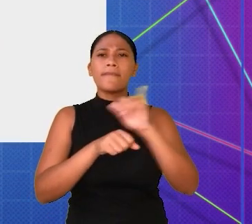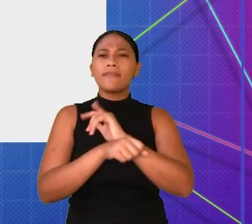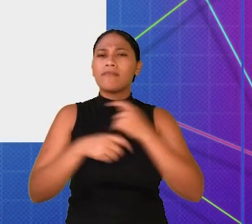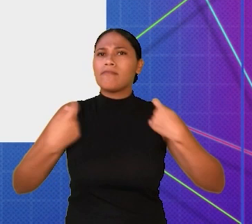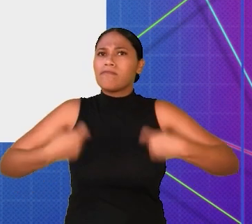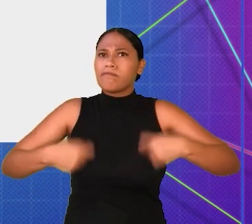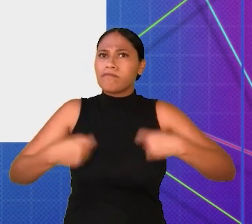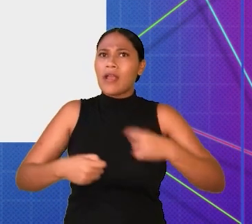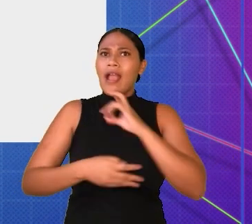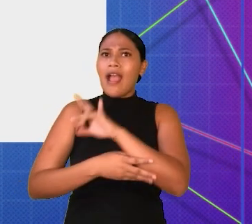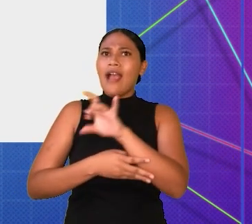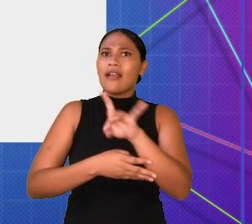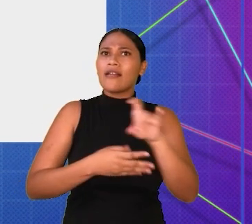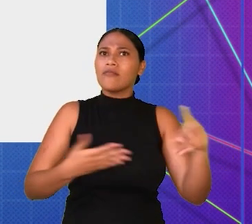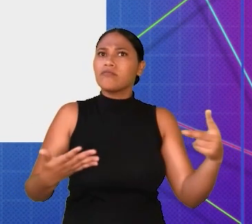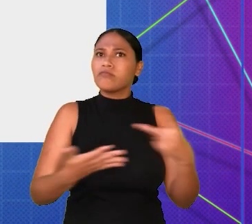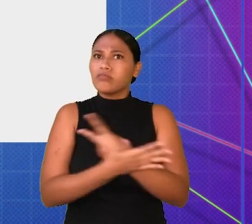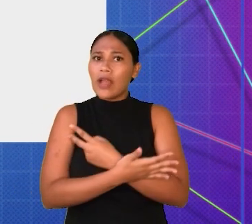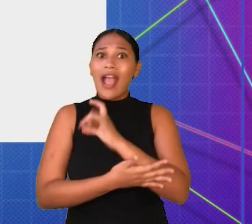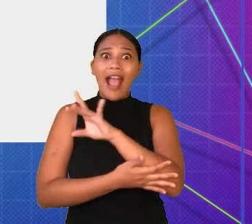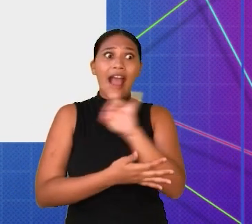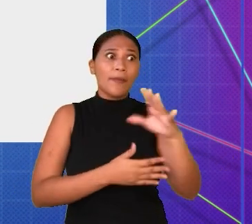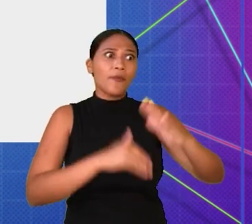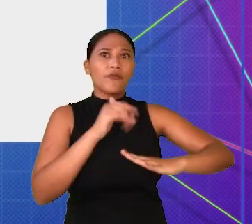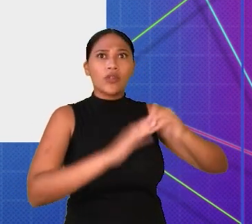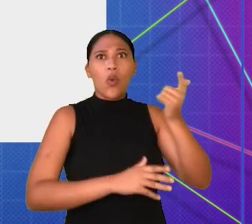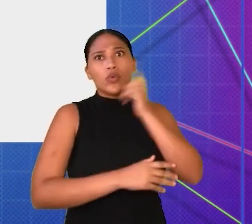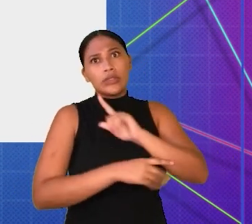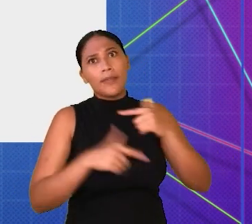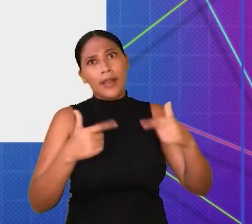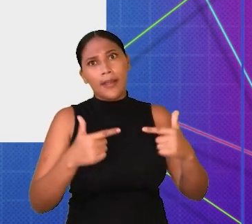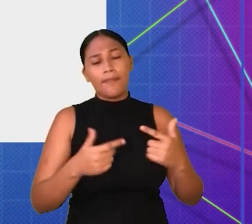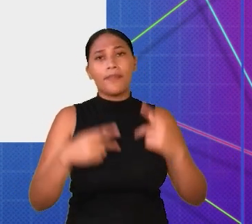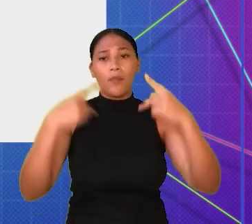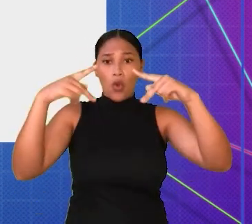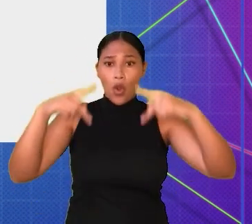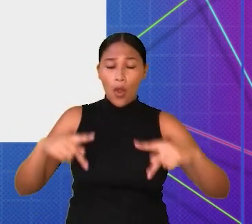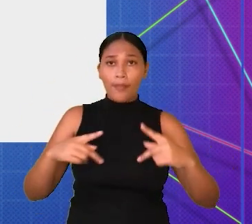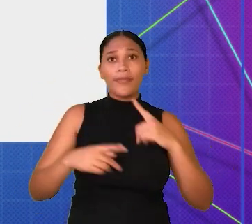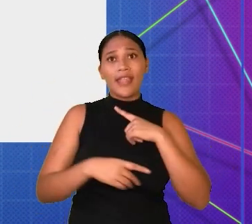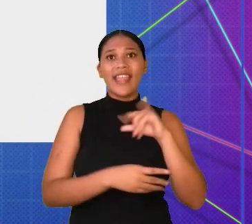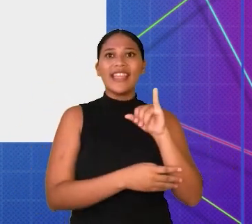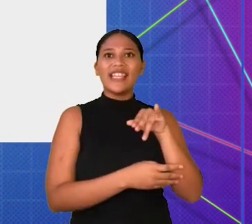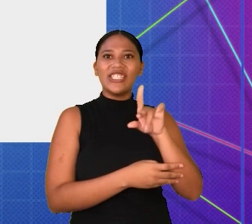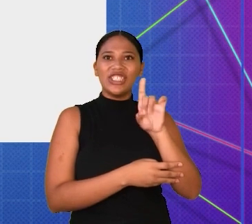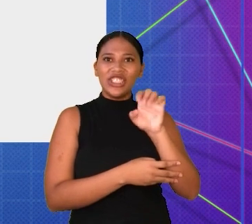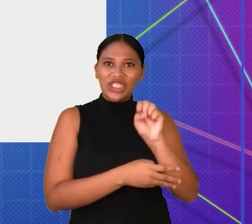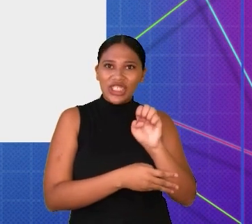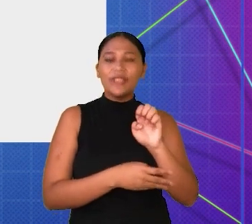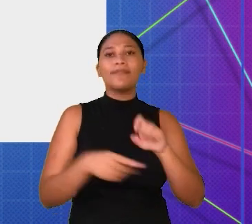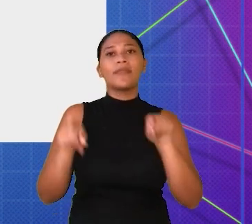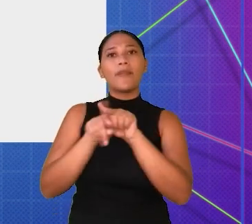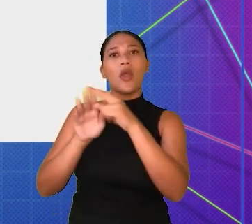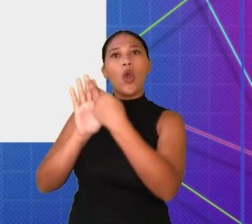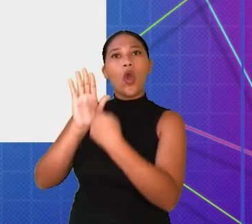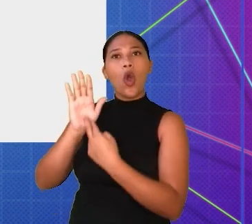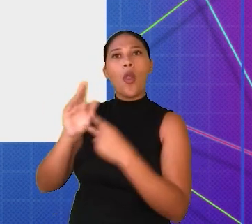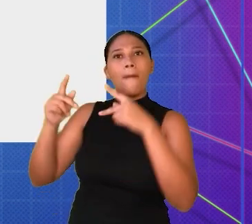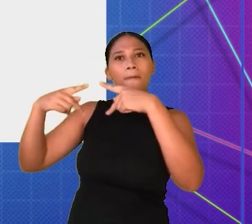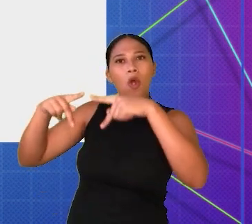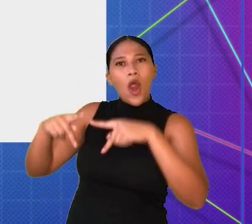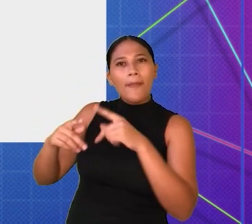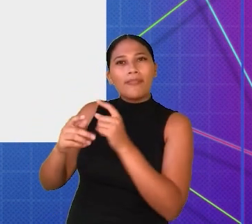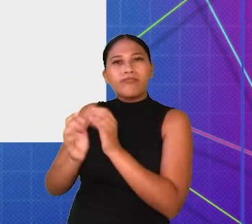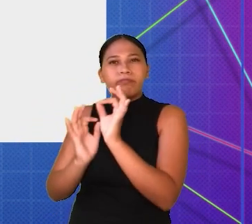dentro do processo tem ferramentas que são necessárias em cada situação para cada profissional trabalhar. Os programadores com as engines,